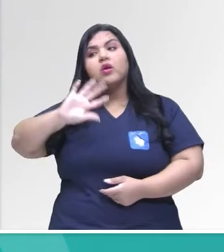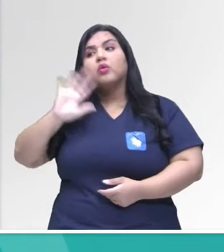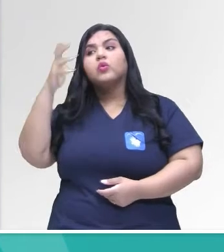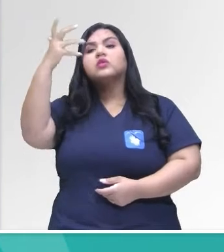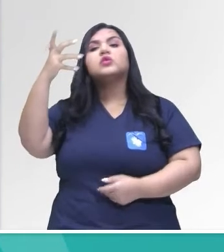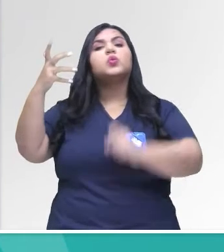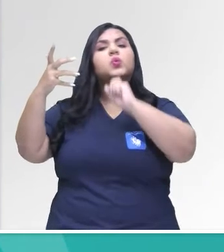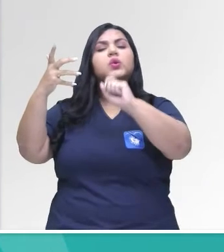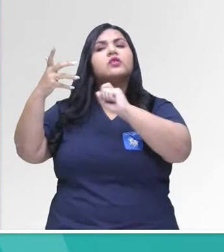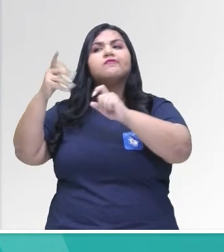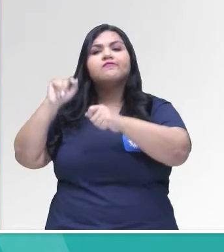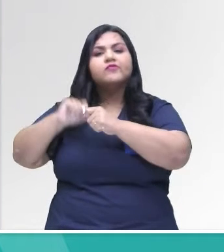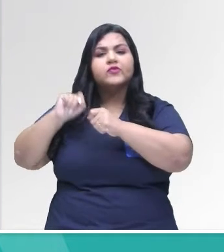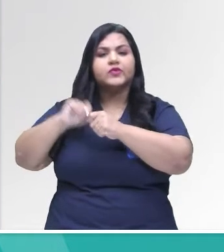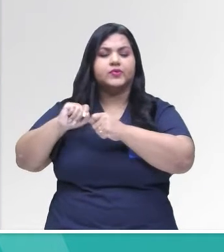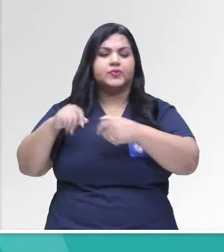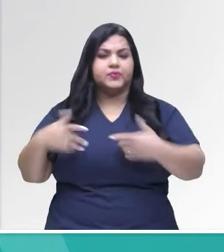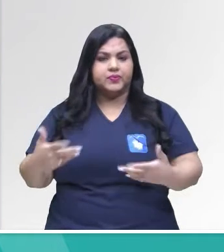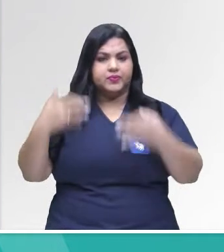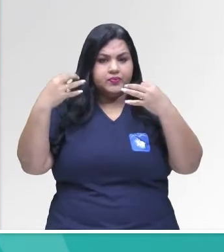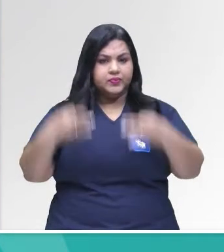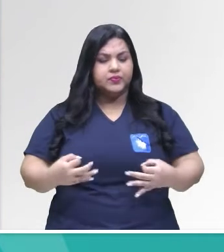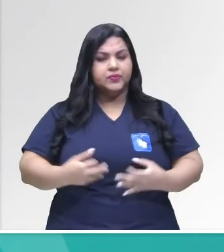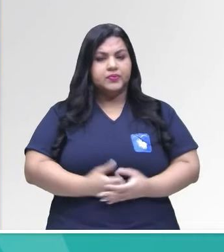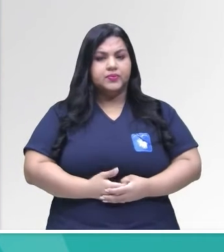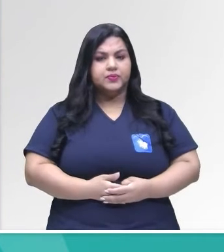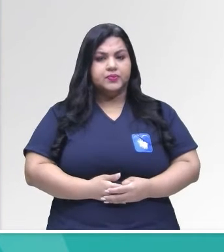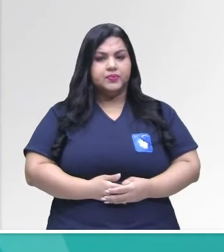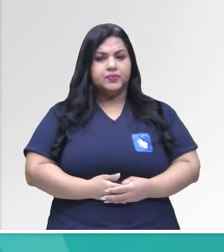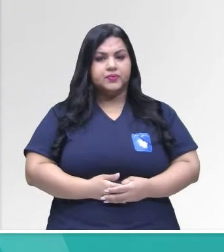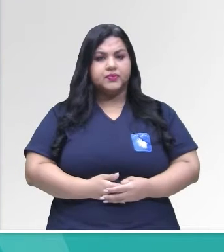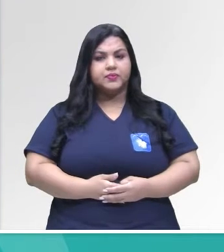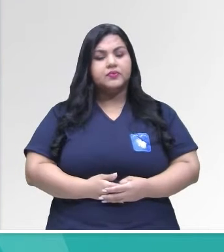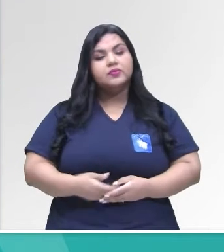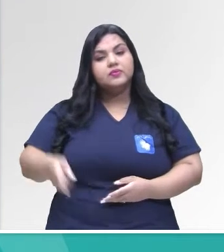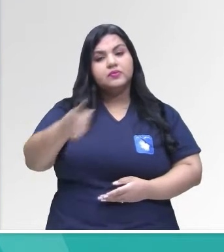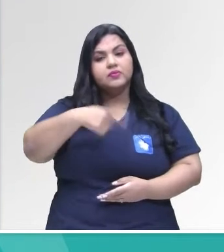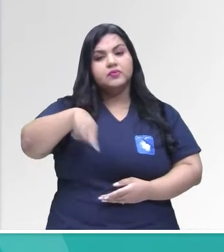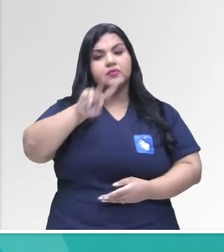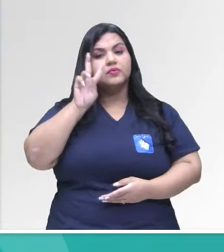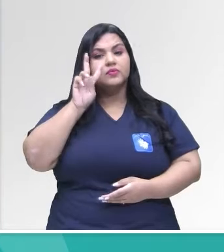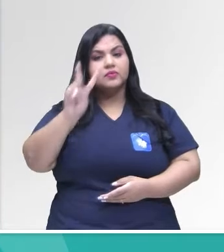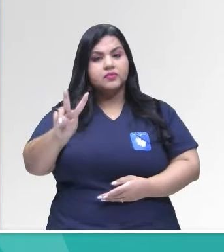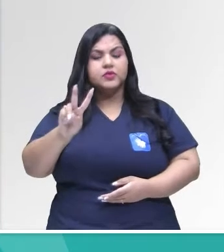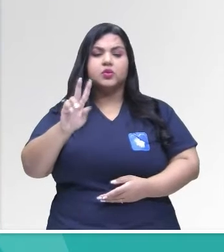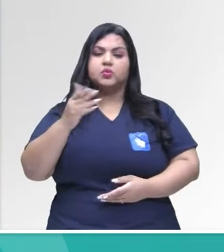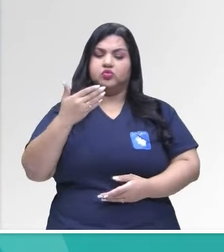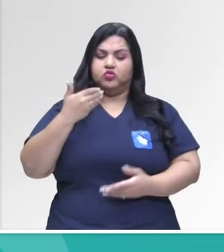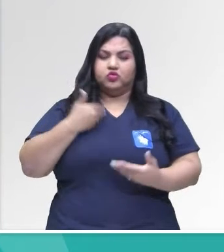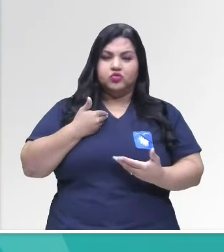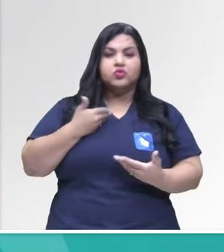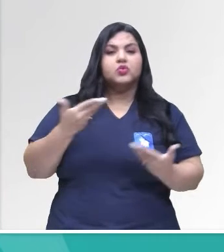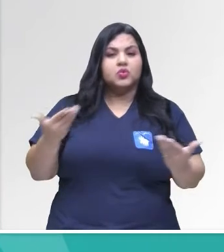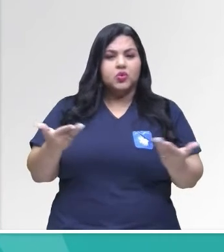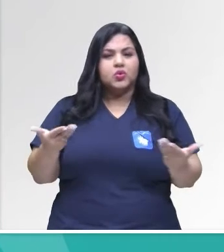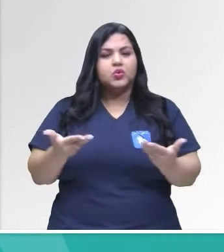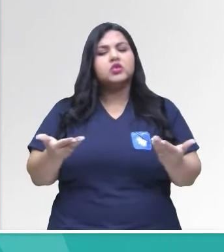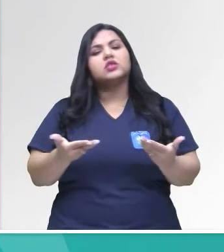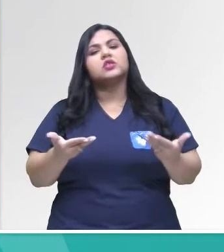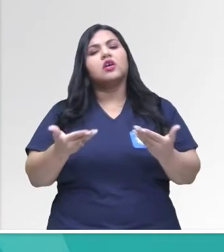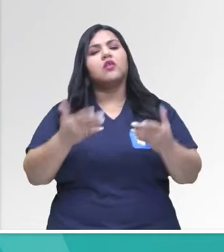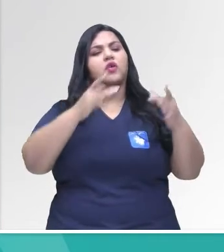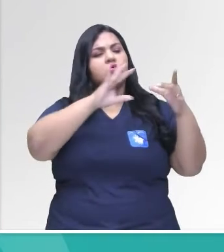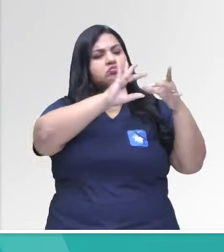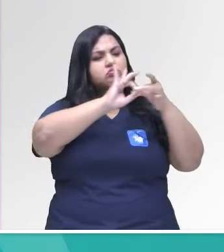foi feito, certo? E é isso que vocês vão ver aqui comigo. Eu vou